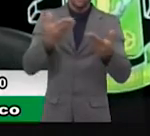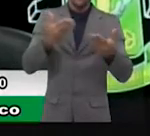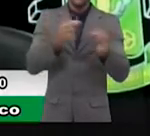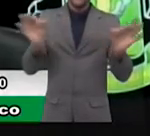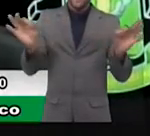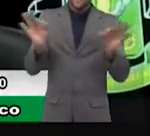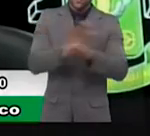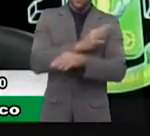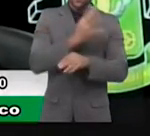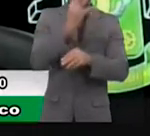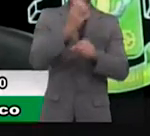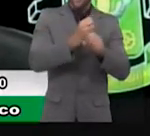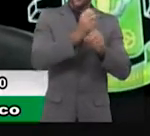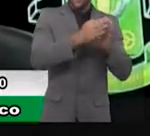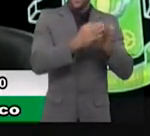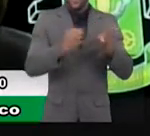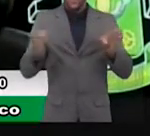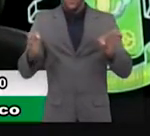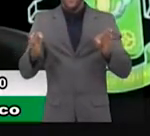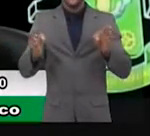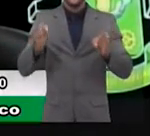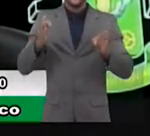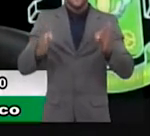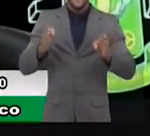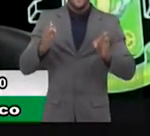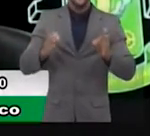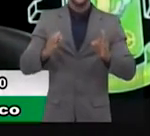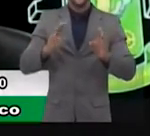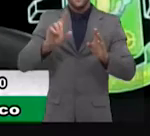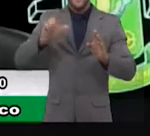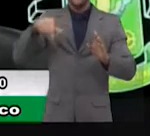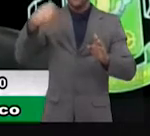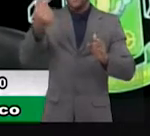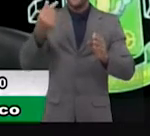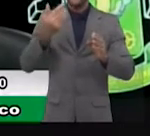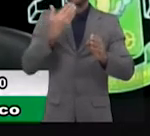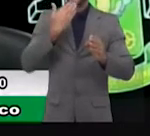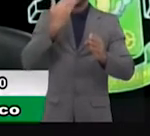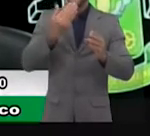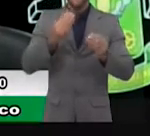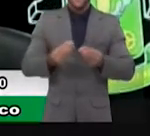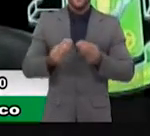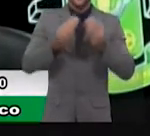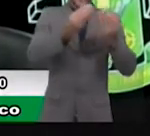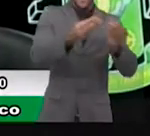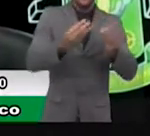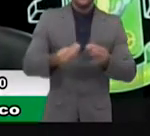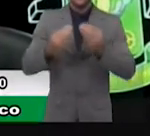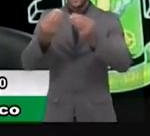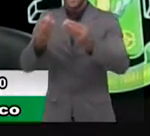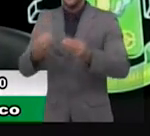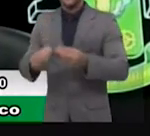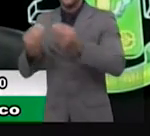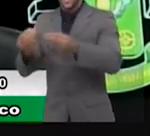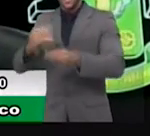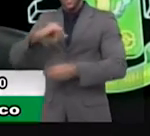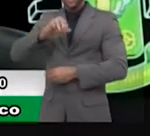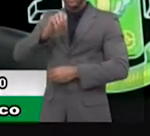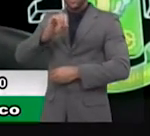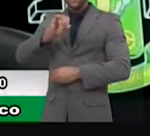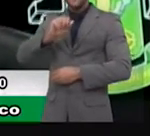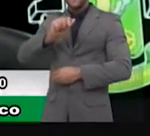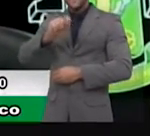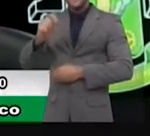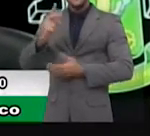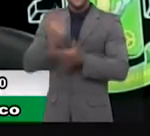legislatura, as três estão aqui, e depois nós vamos pedir para entregar para os outros vereadores, o vereador Josias também me cobrava, para a gente entregar para